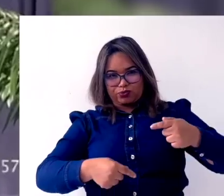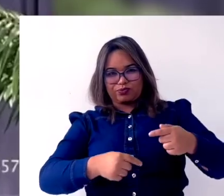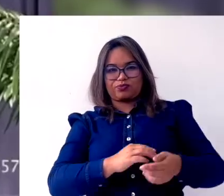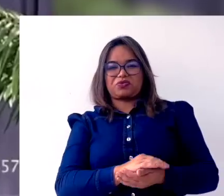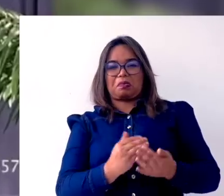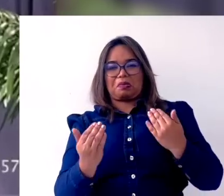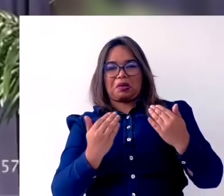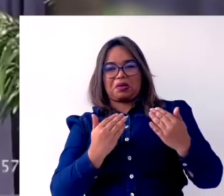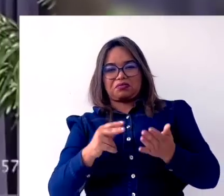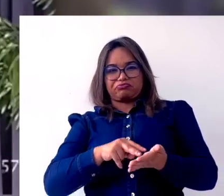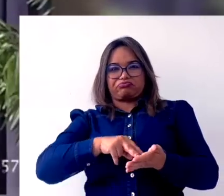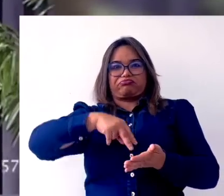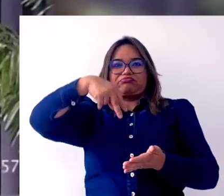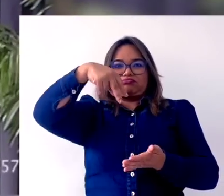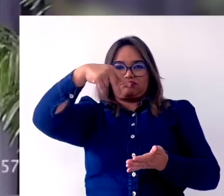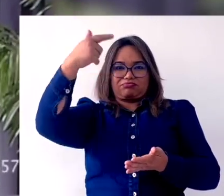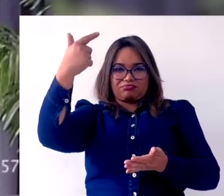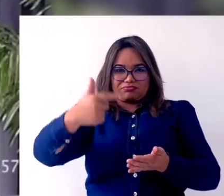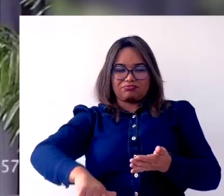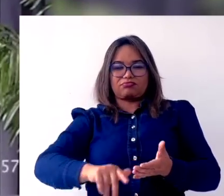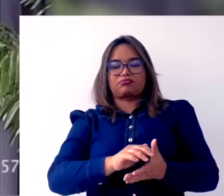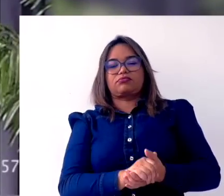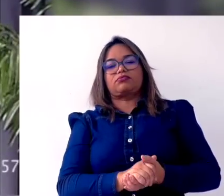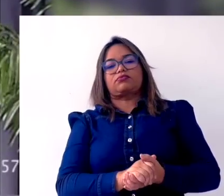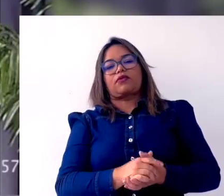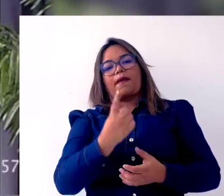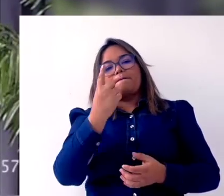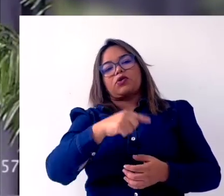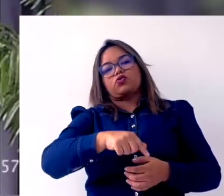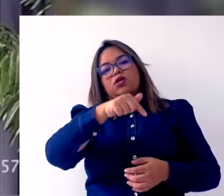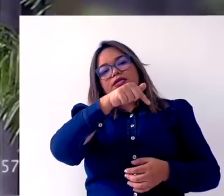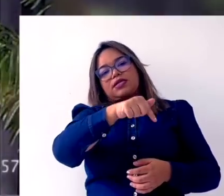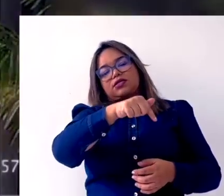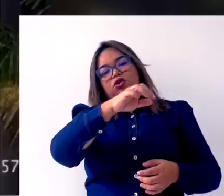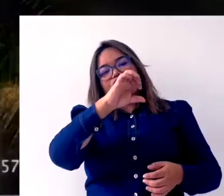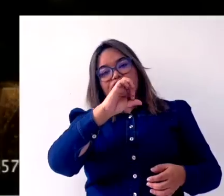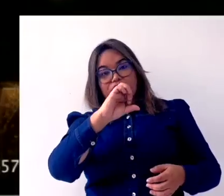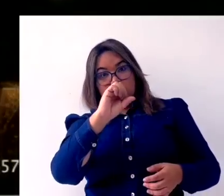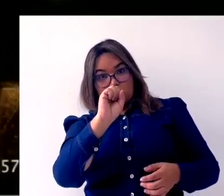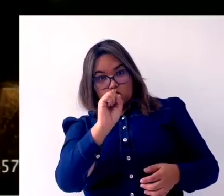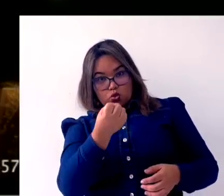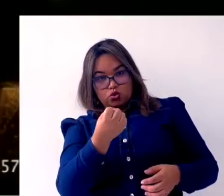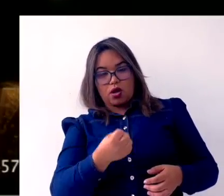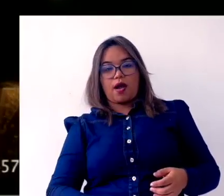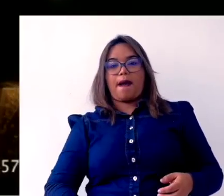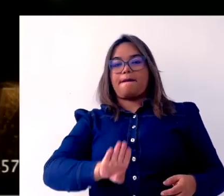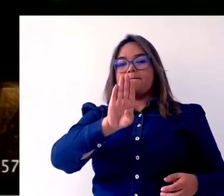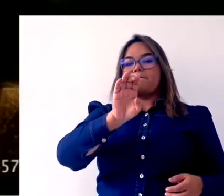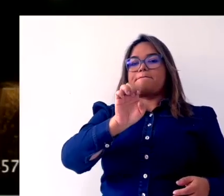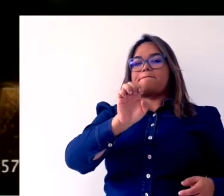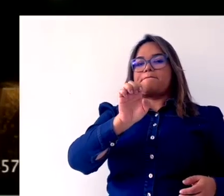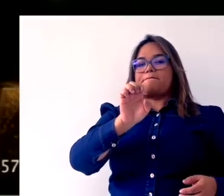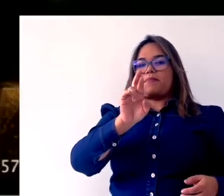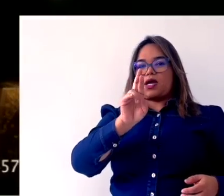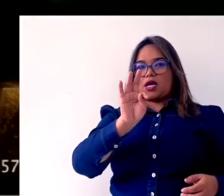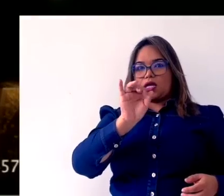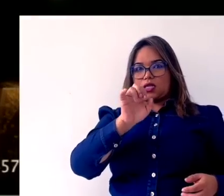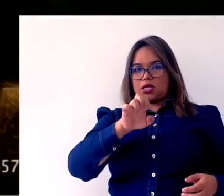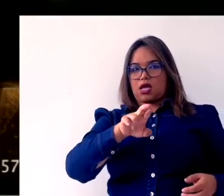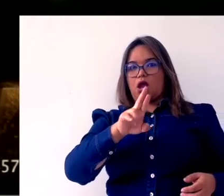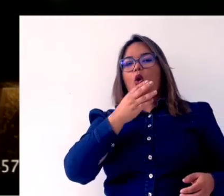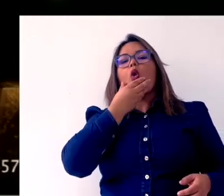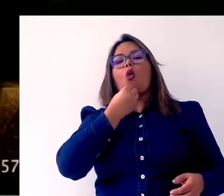besta. É isso que a Bíblia está dizendo. Então, em 1798, Berthier entra em Roma,